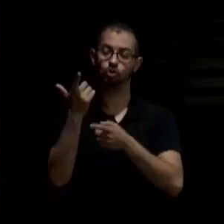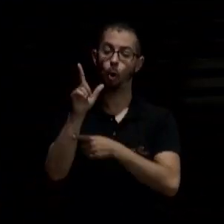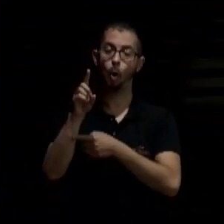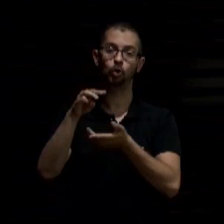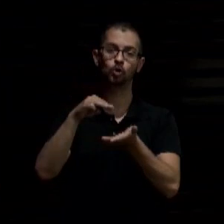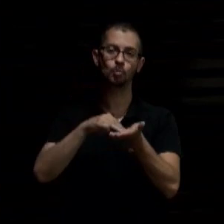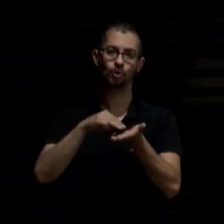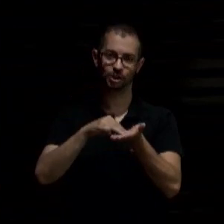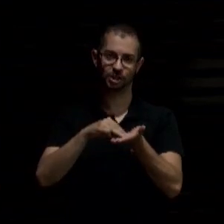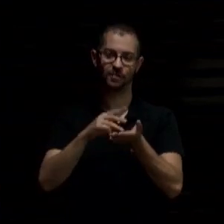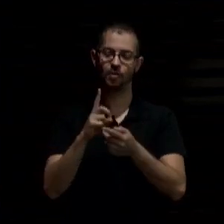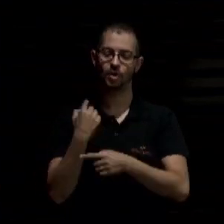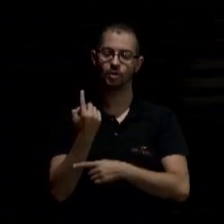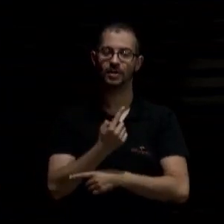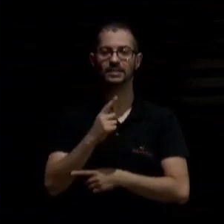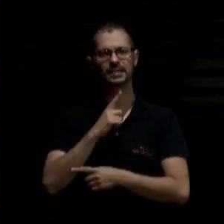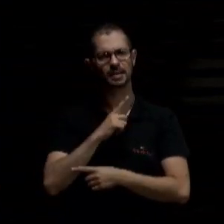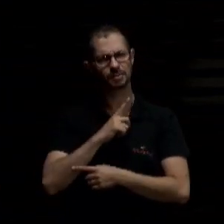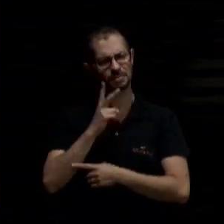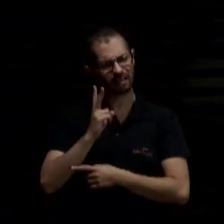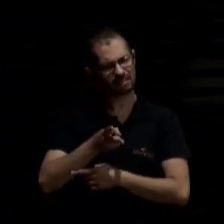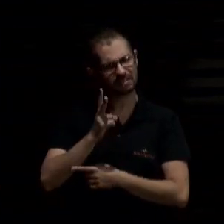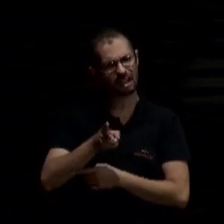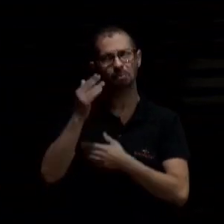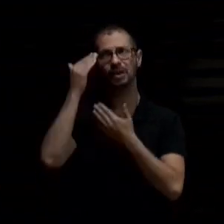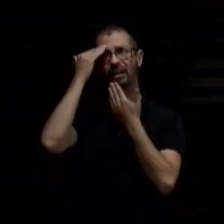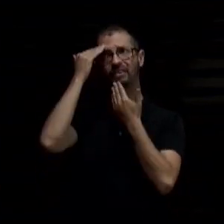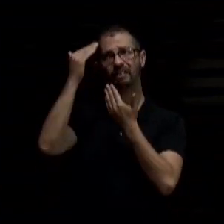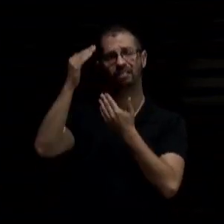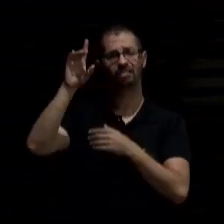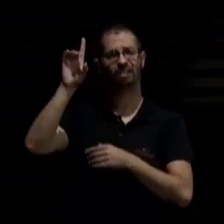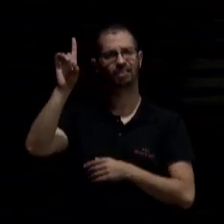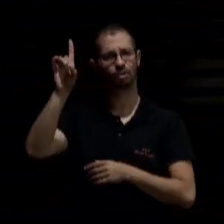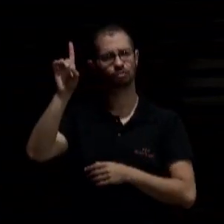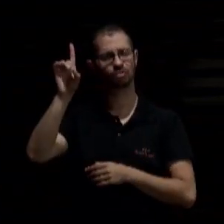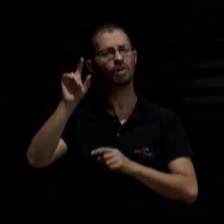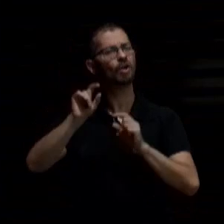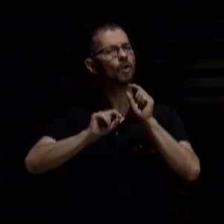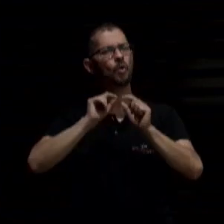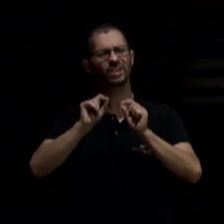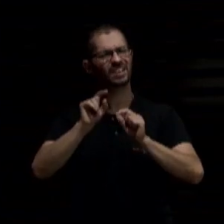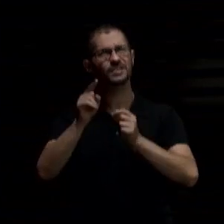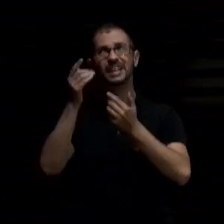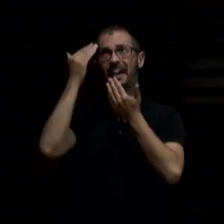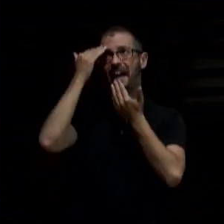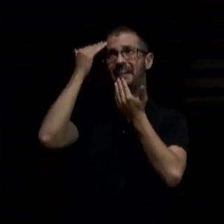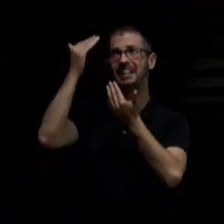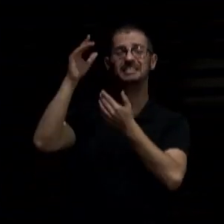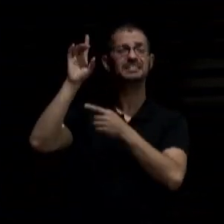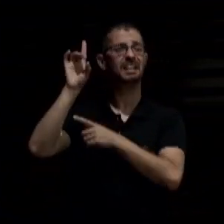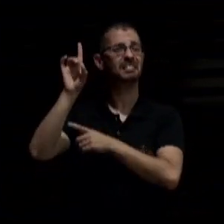ainda temos nós para incessantemente dar graças a Deus. O que foi que você quer dar graças a Deus,